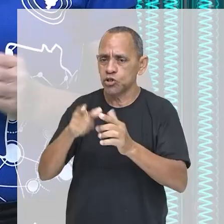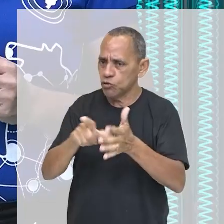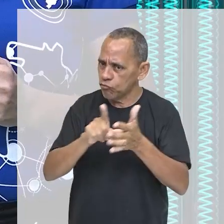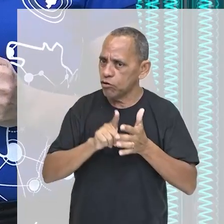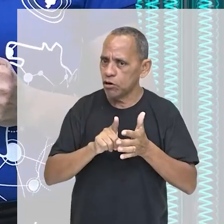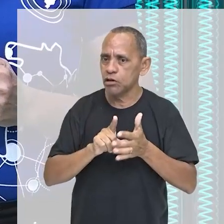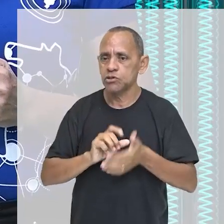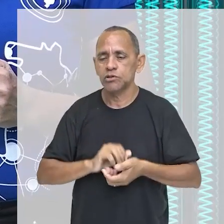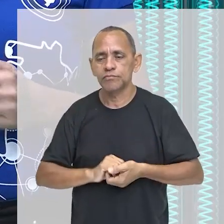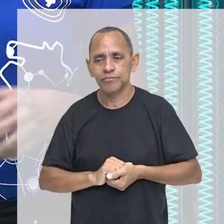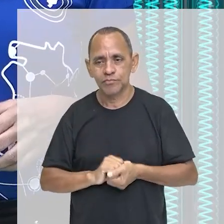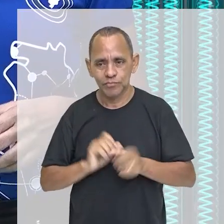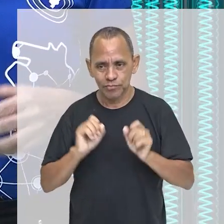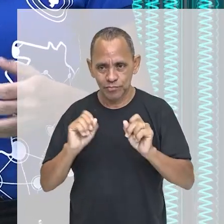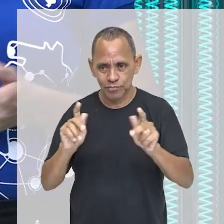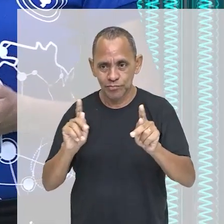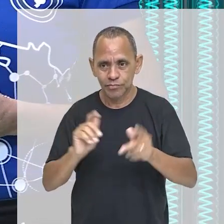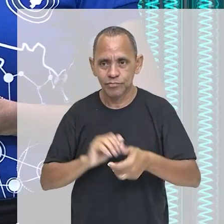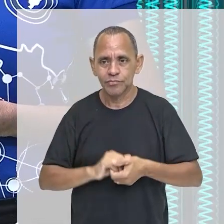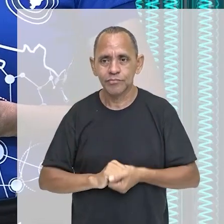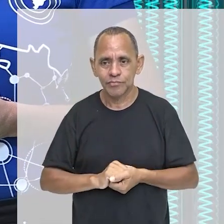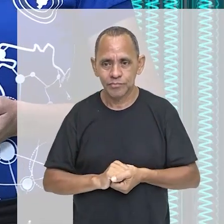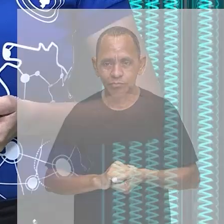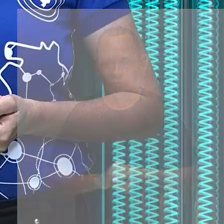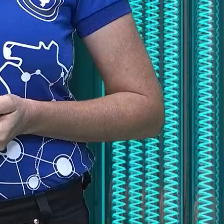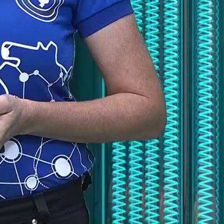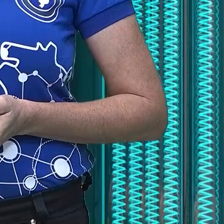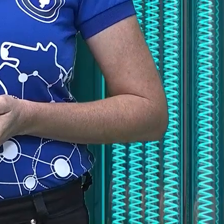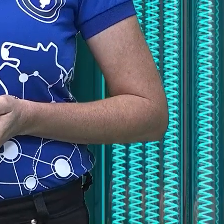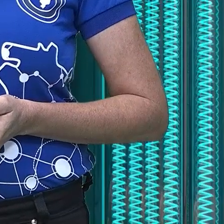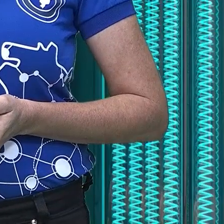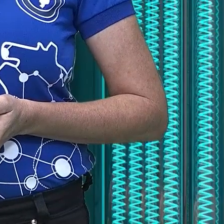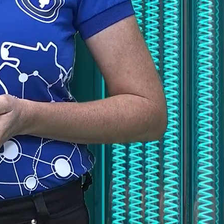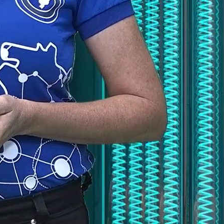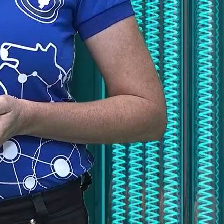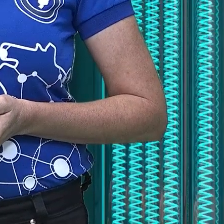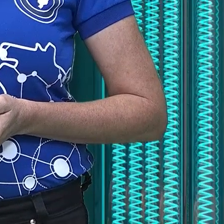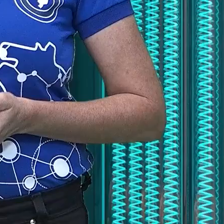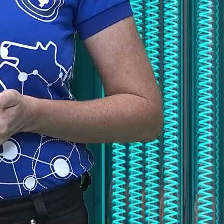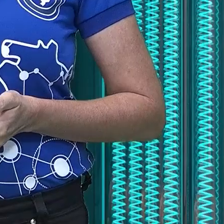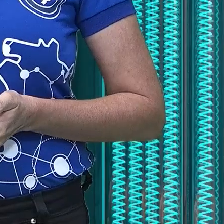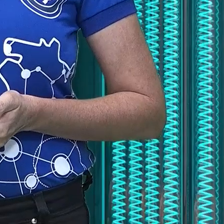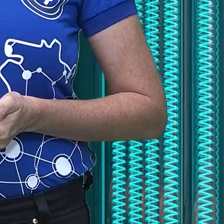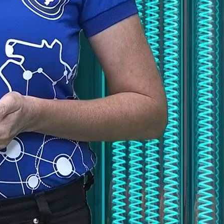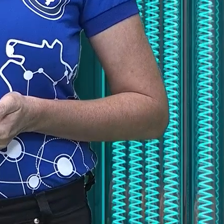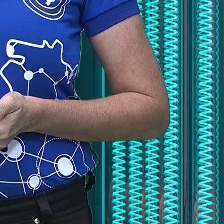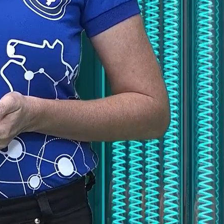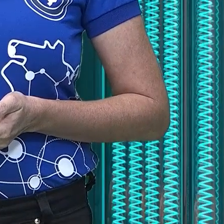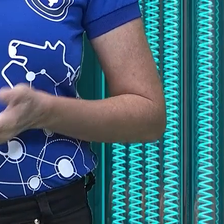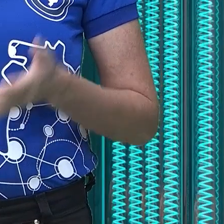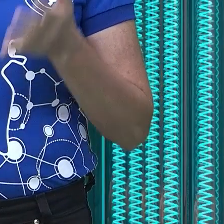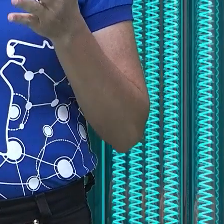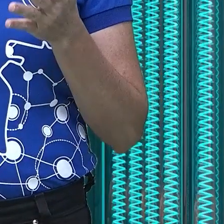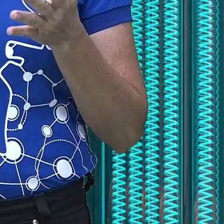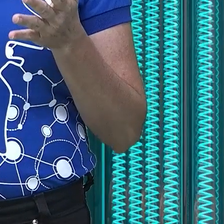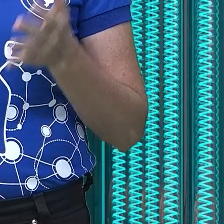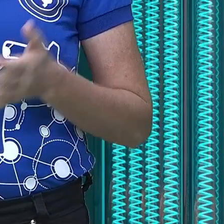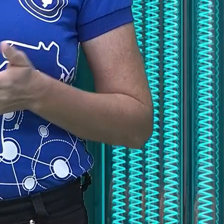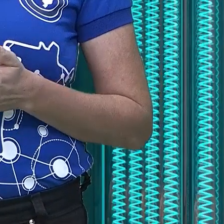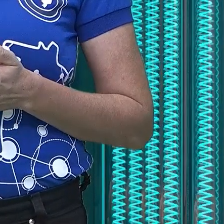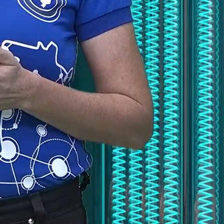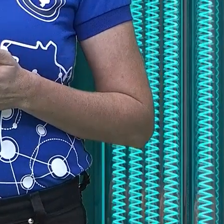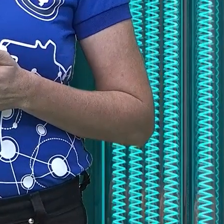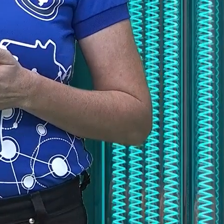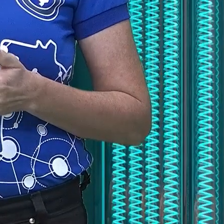dela. Ok? Vamos ver mais um outro exemplo de conjunção conclusiva. So,